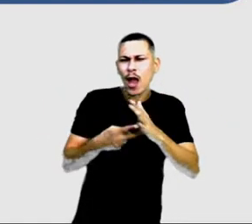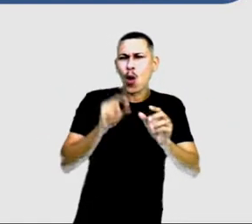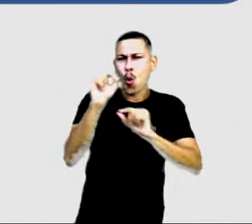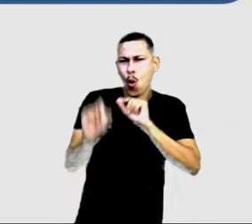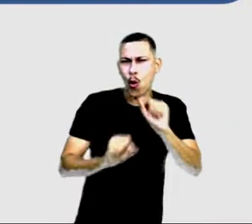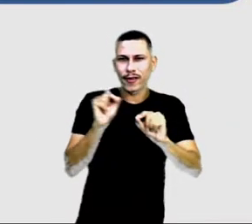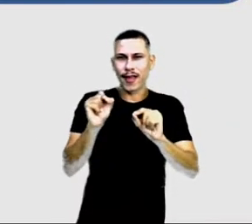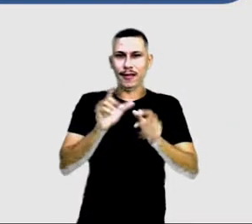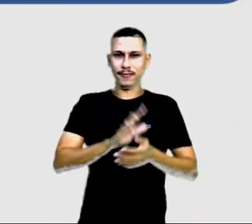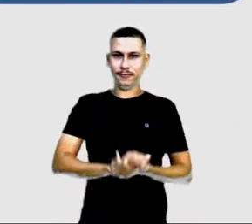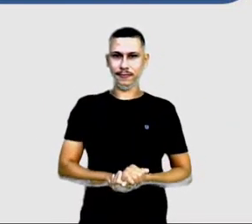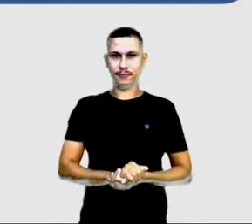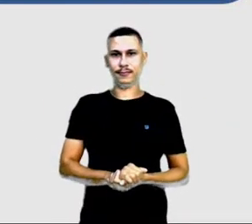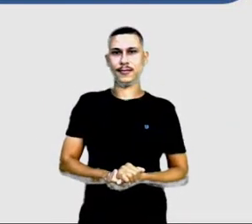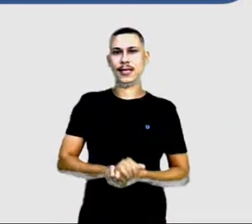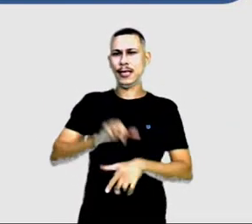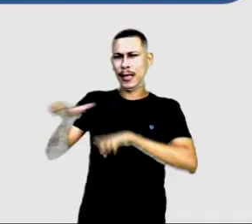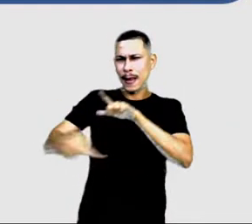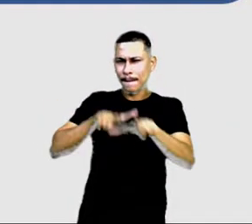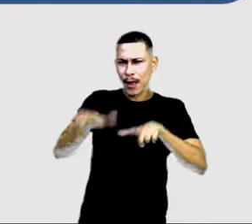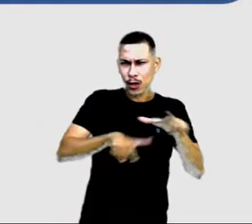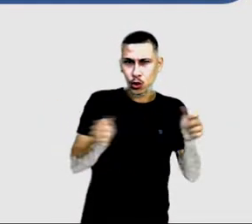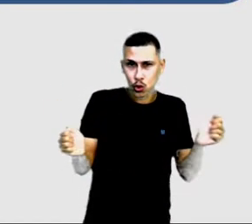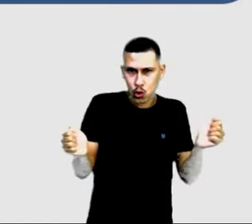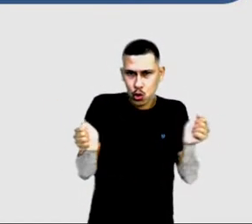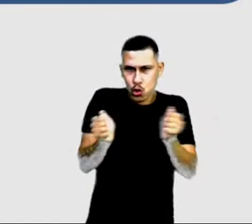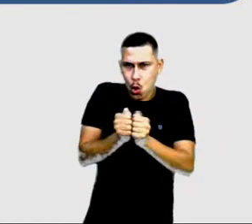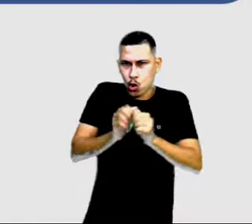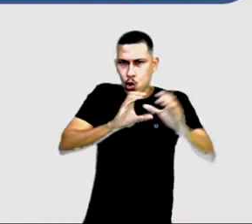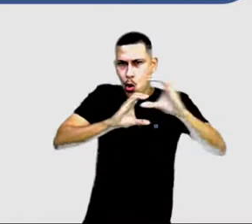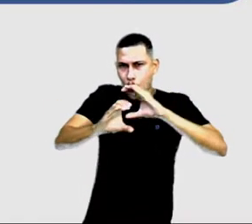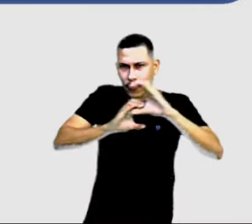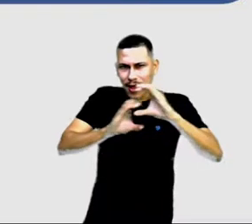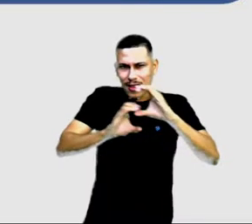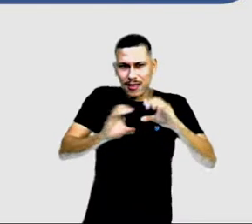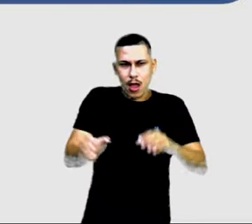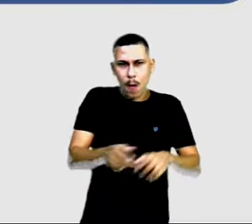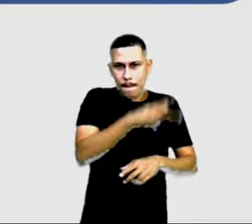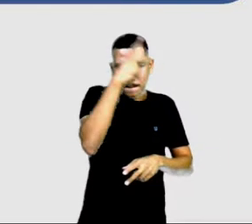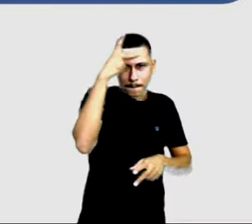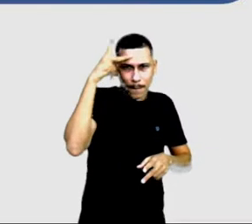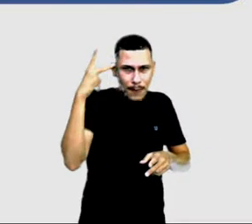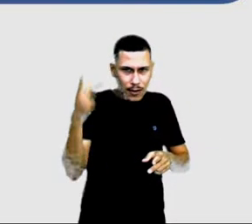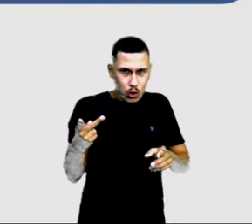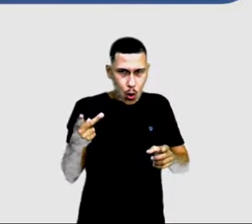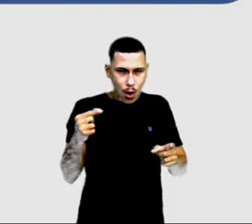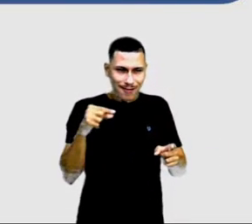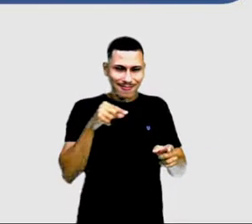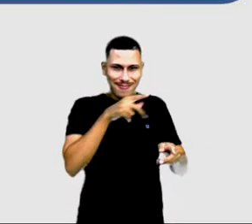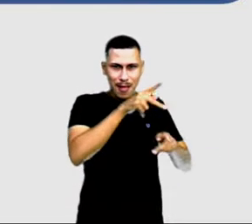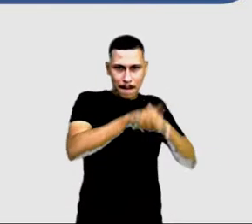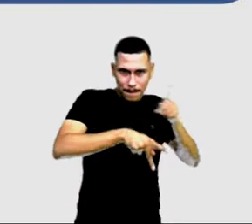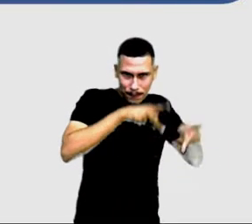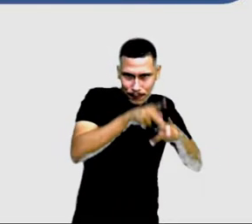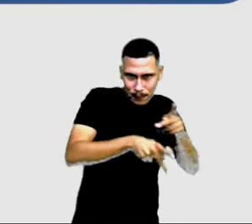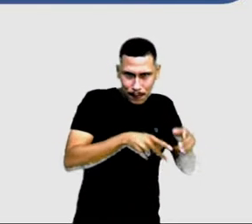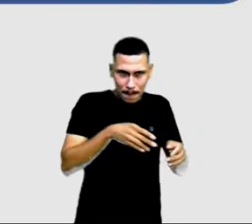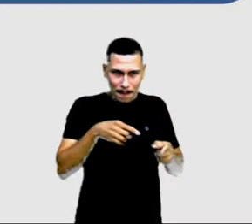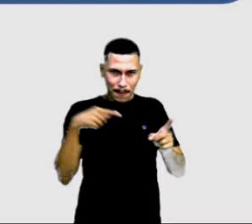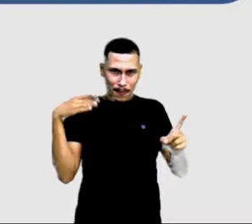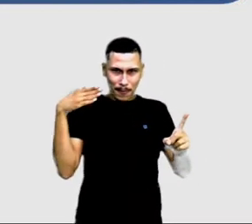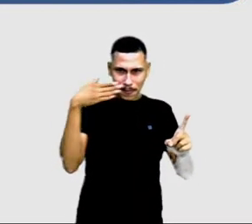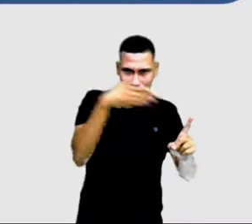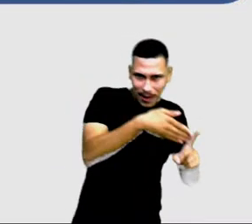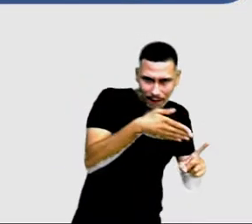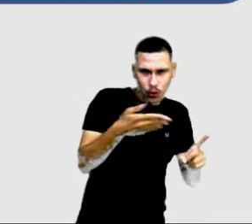conjunto de ações de comunicação direcionado a um público específico com o objetivo de mostrar as vantagens de um